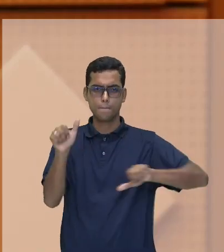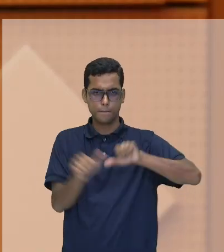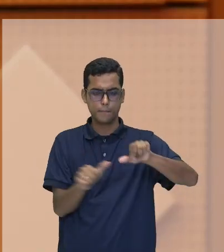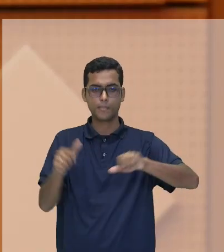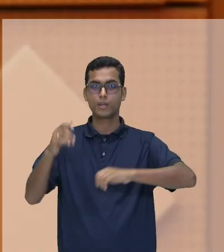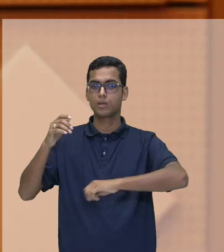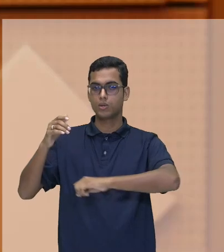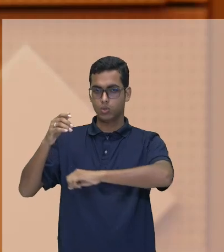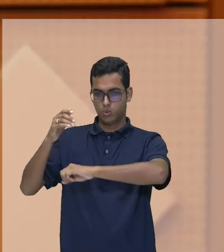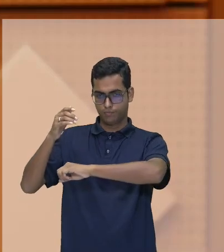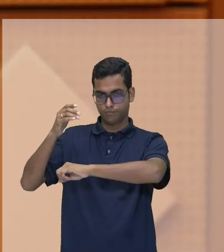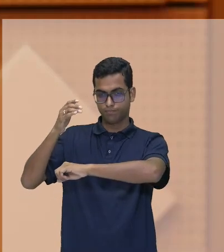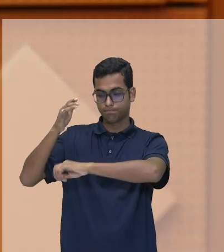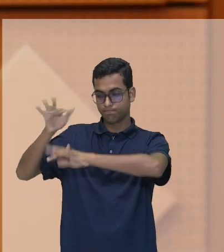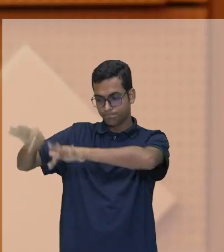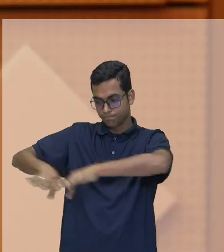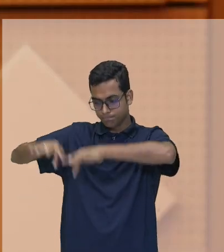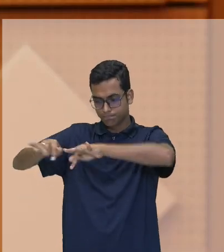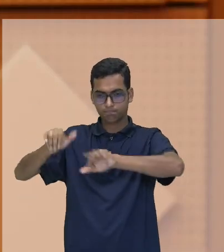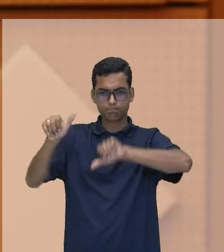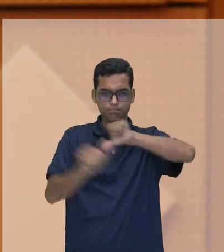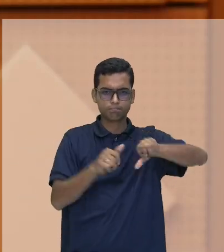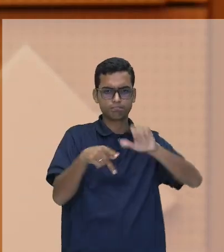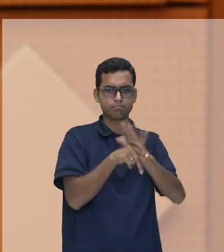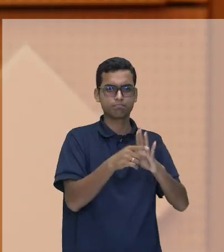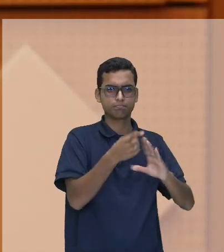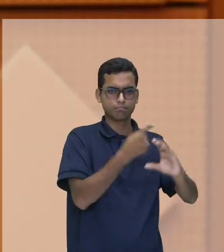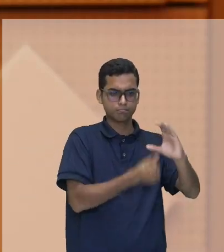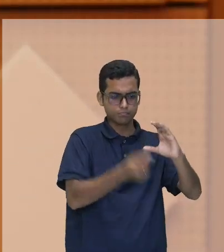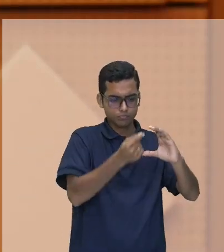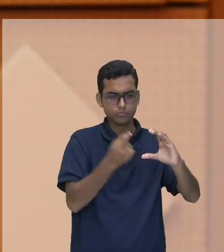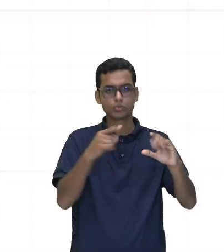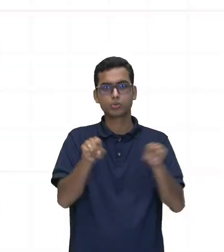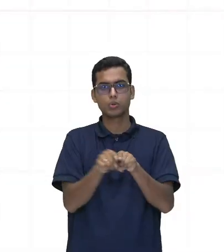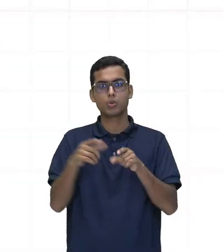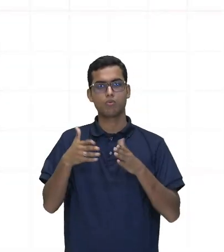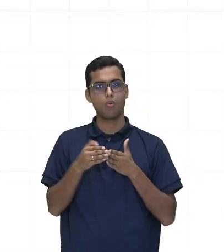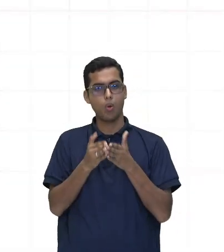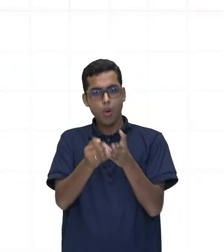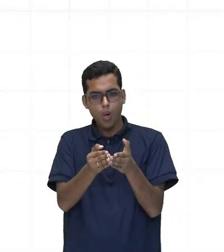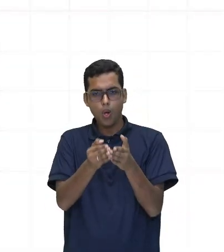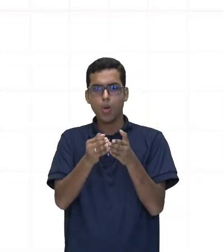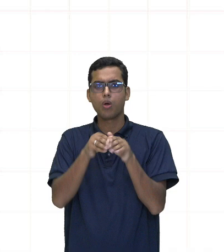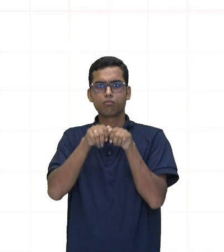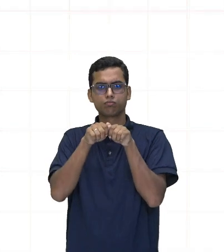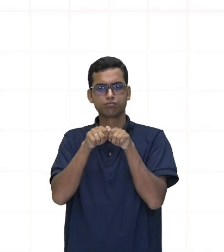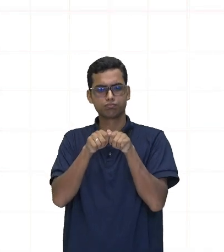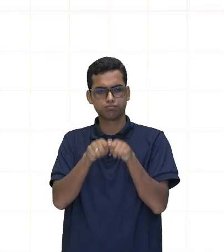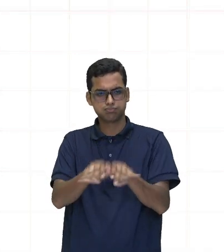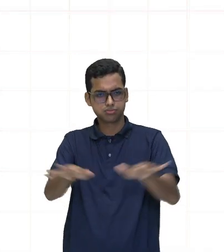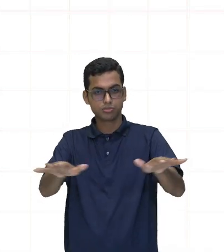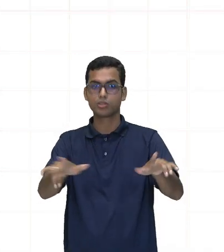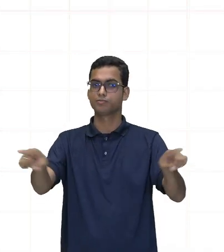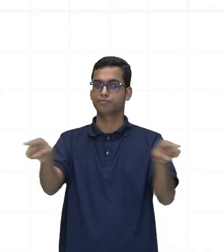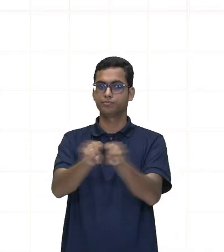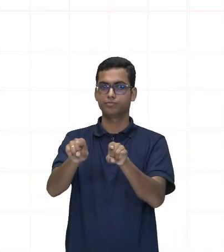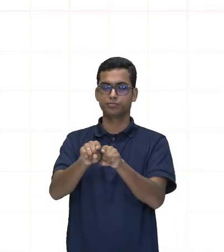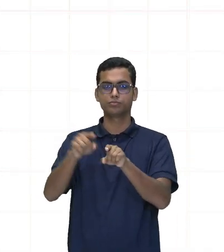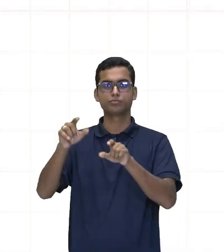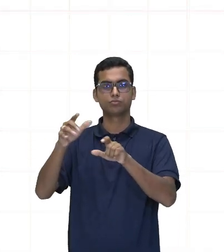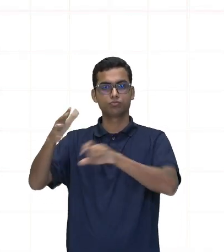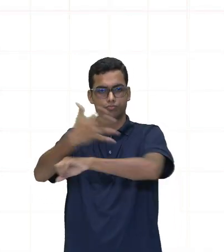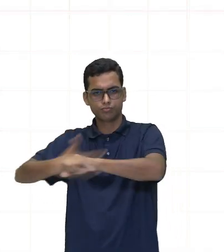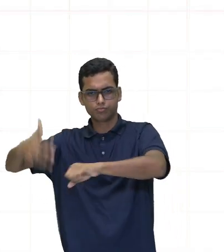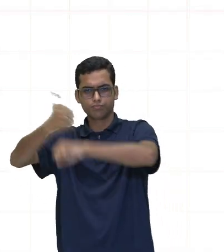pessoas se alimentem melhor, com que a população ela cresça. Então, nós temos uma pressão